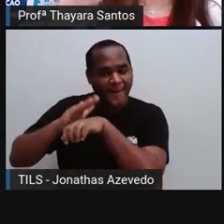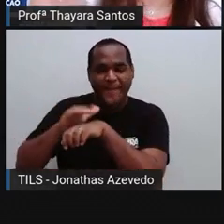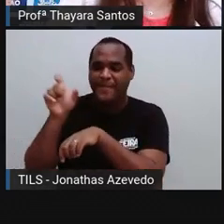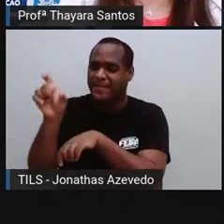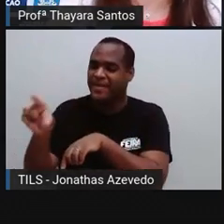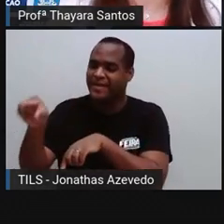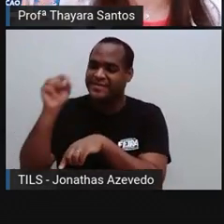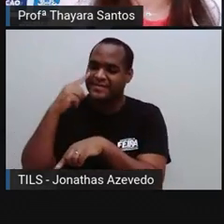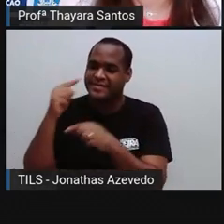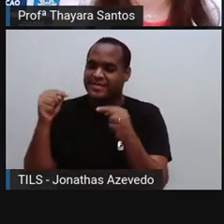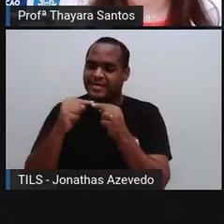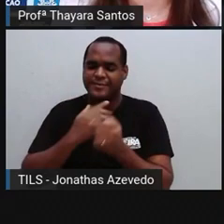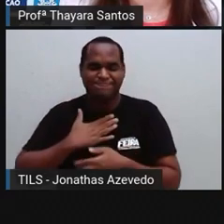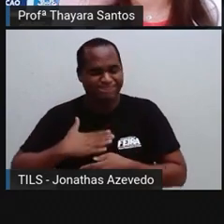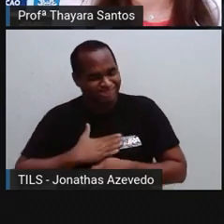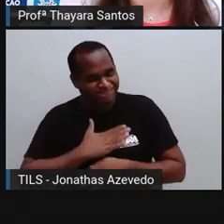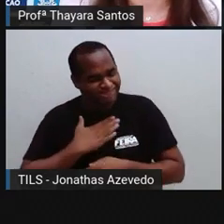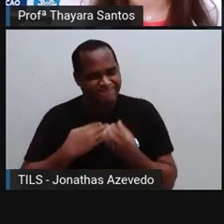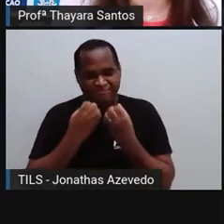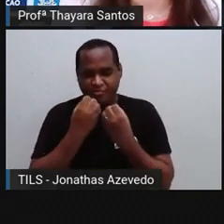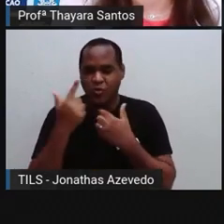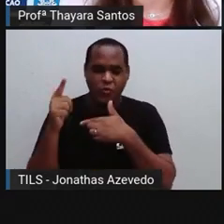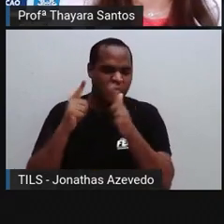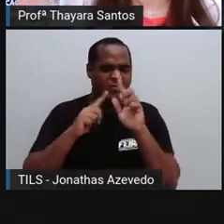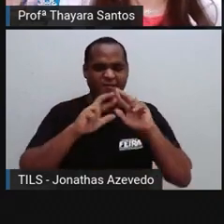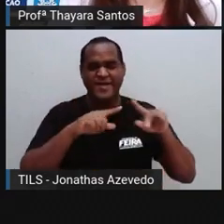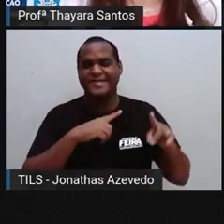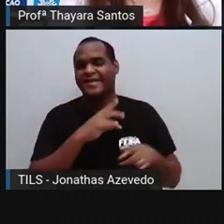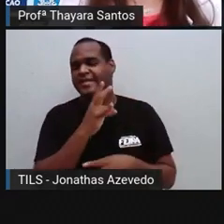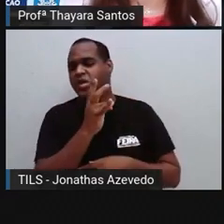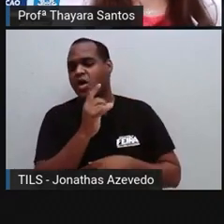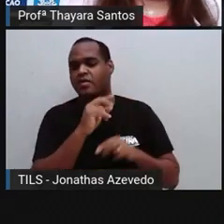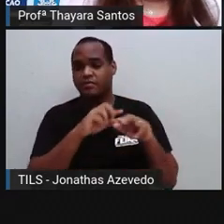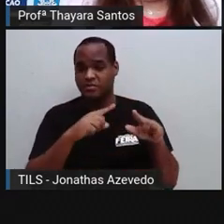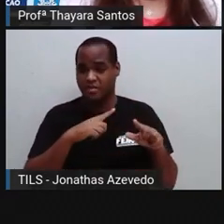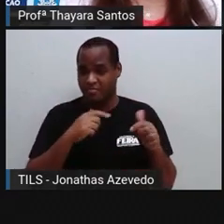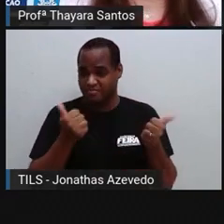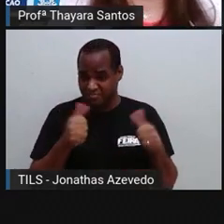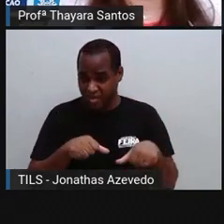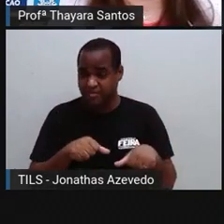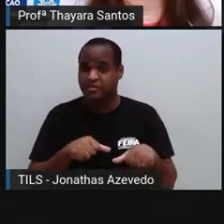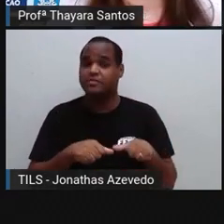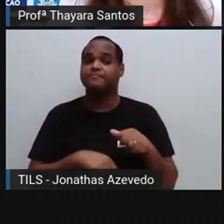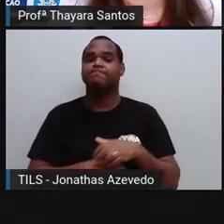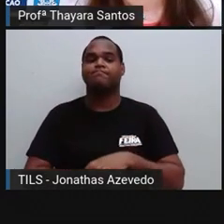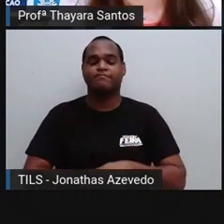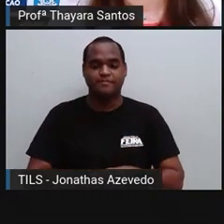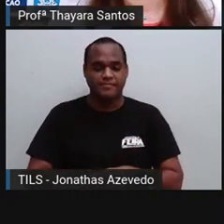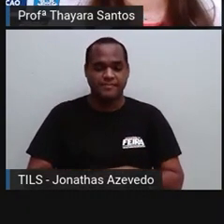bem-estar sem precisar recorrer a nenhum tipo de droga, seja ela lícita ou ilícita.